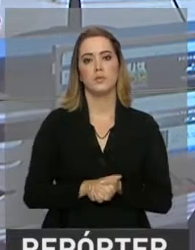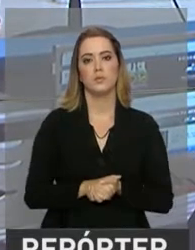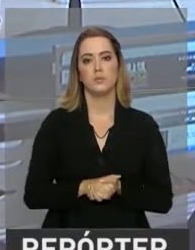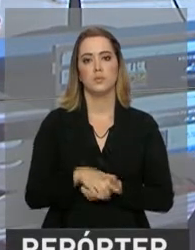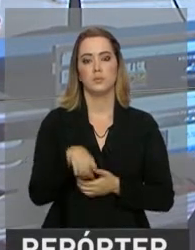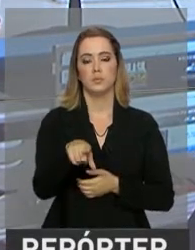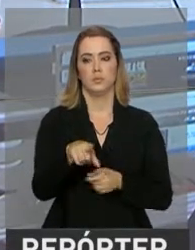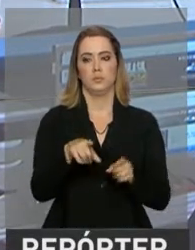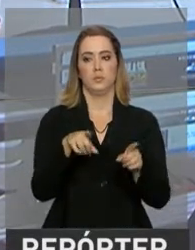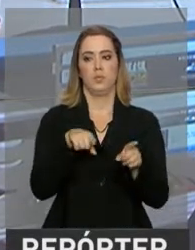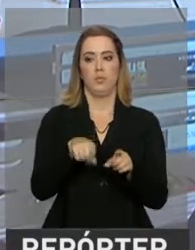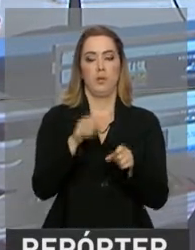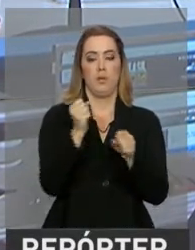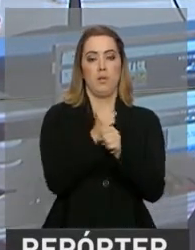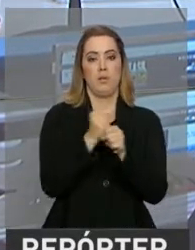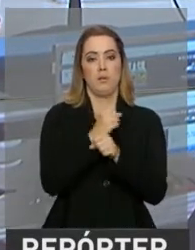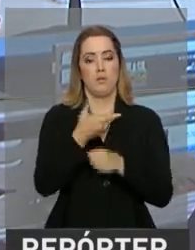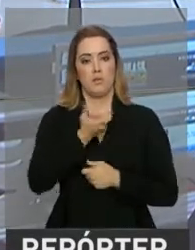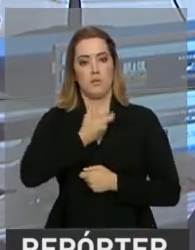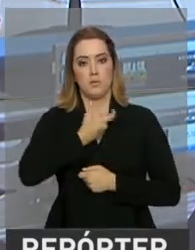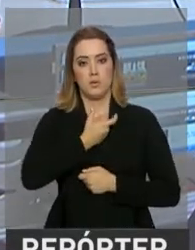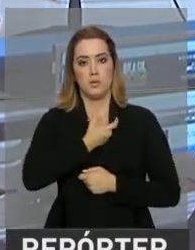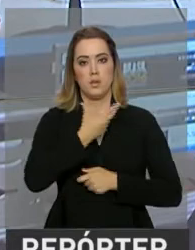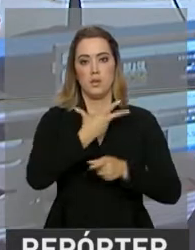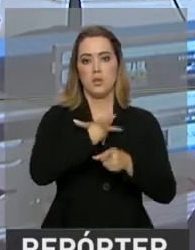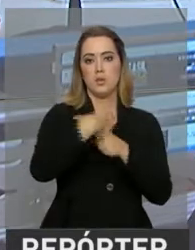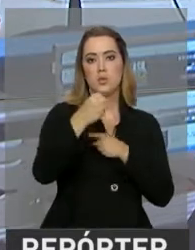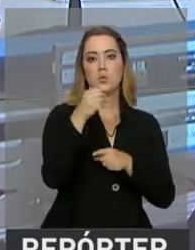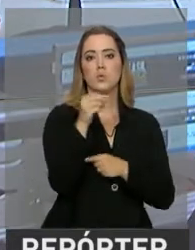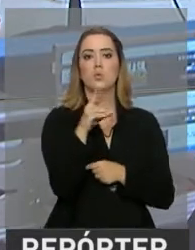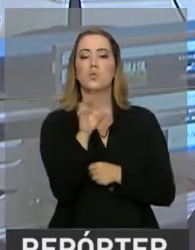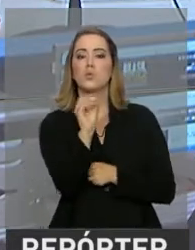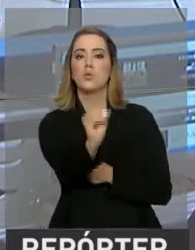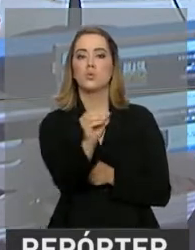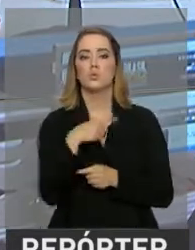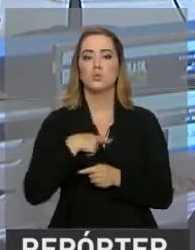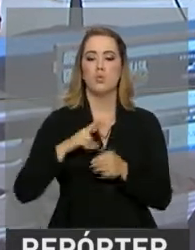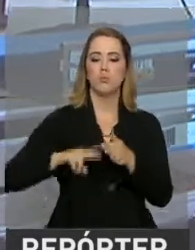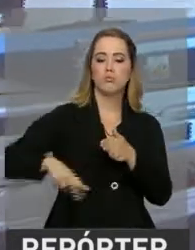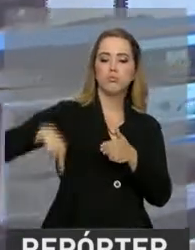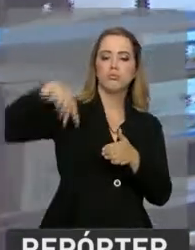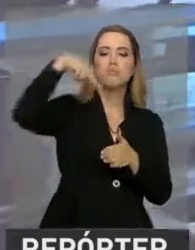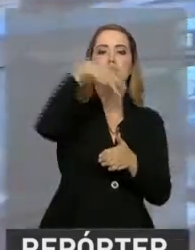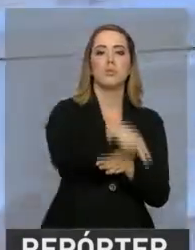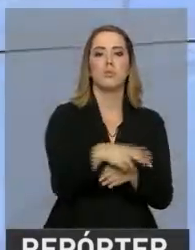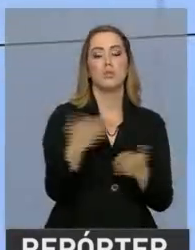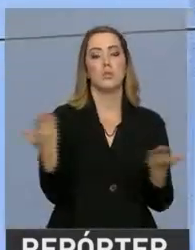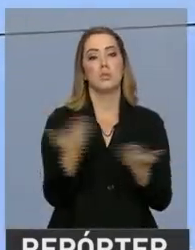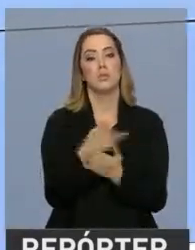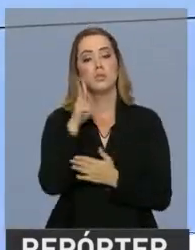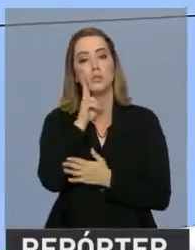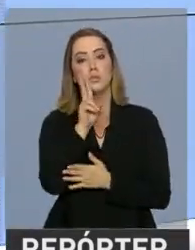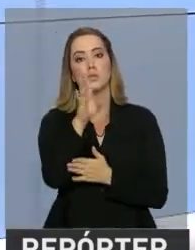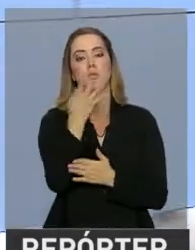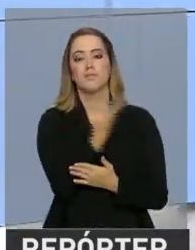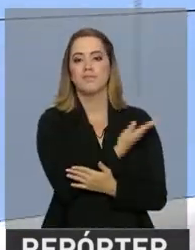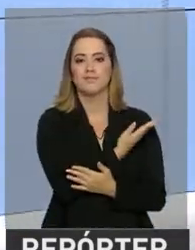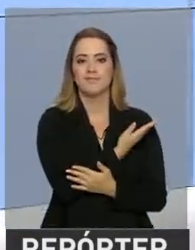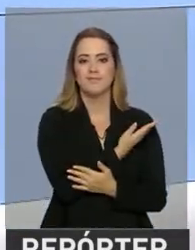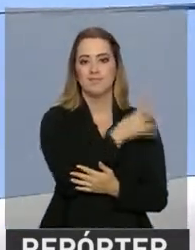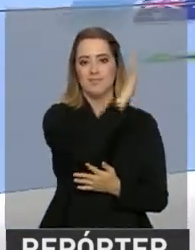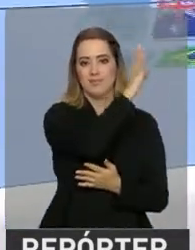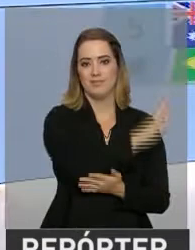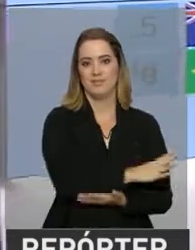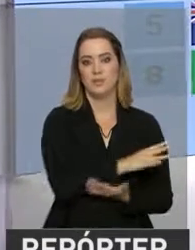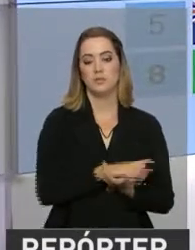medalhas o Brasil leva ouro no salto em distância feminino da classe s11 vamos ver como está o quadro de medalhas dos